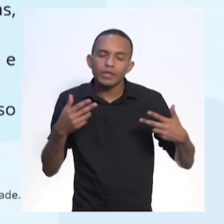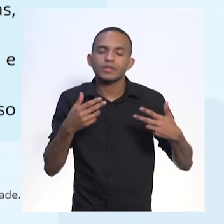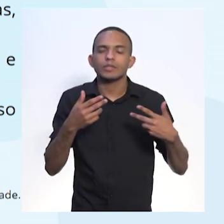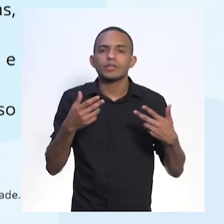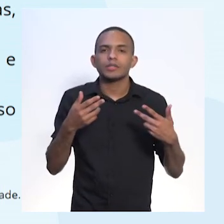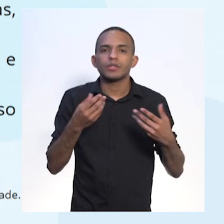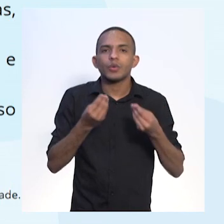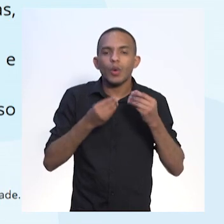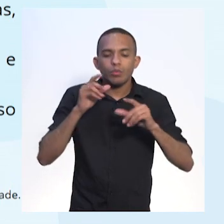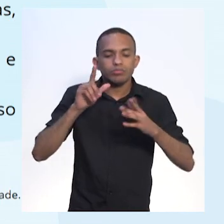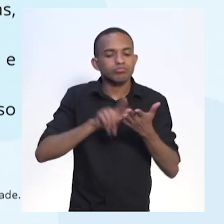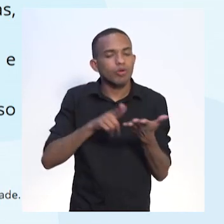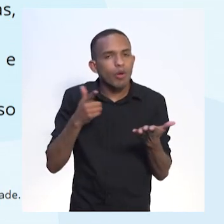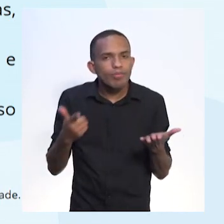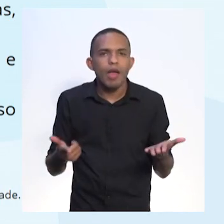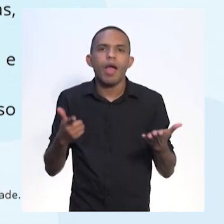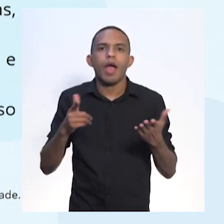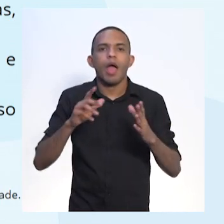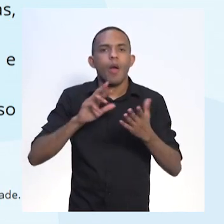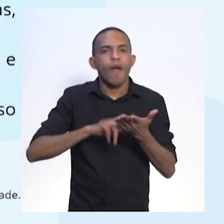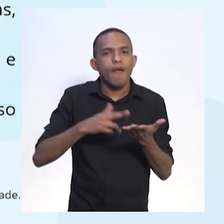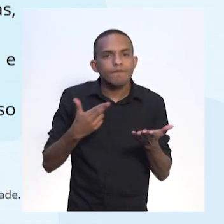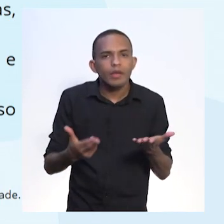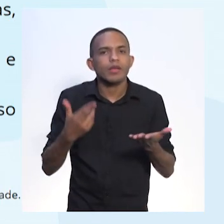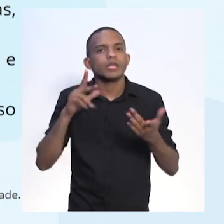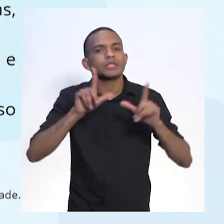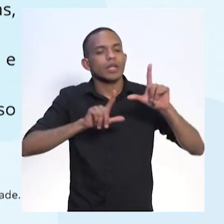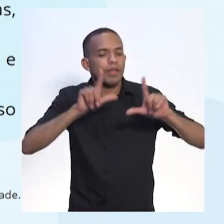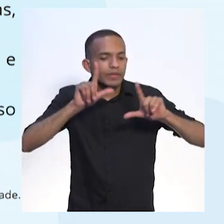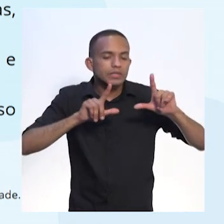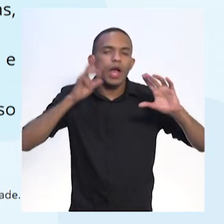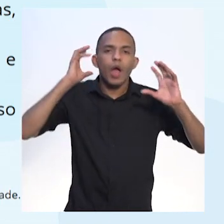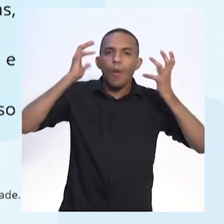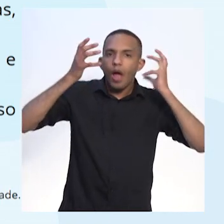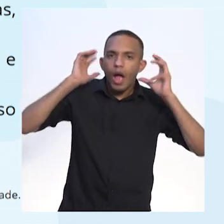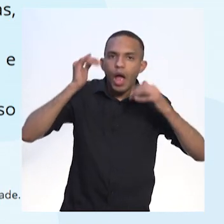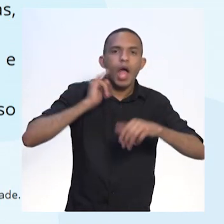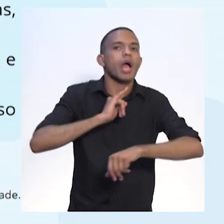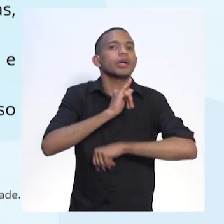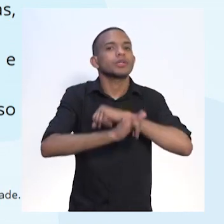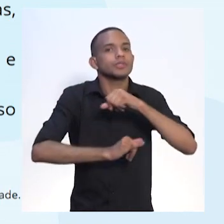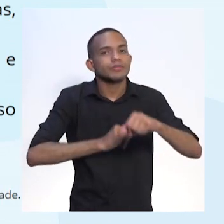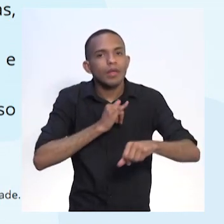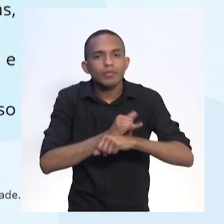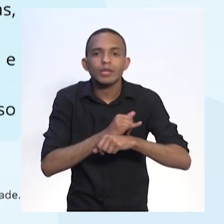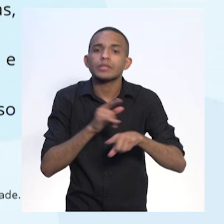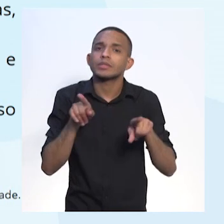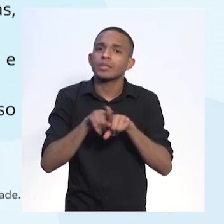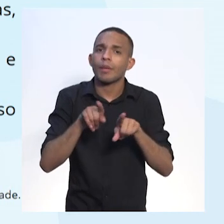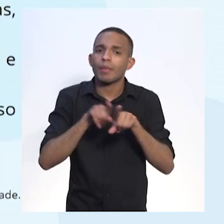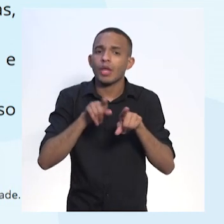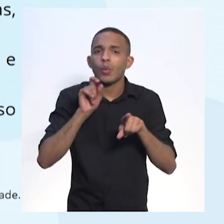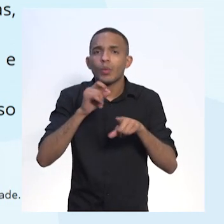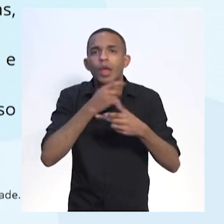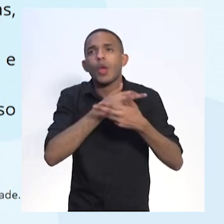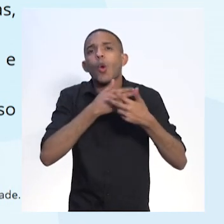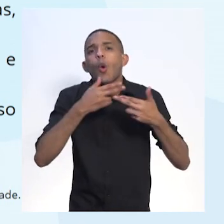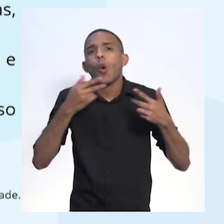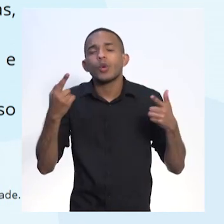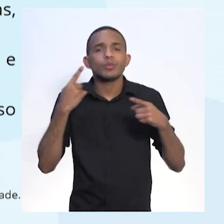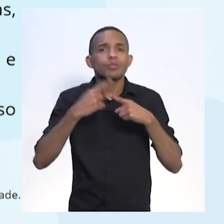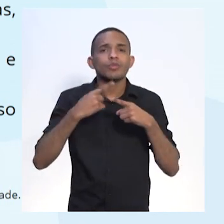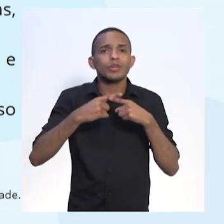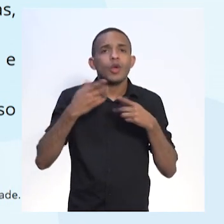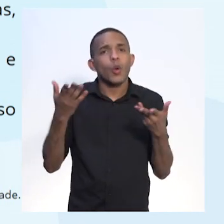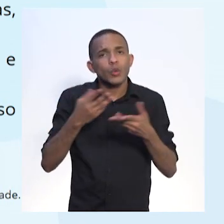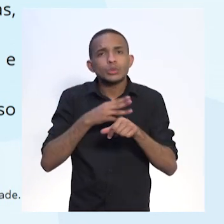ter aí notícias em jornais, revistas, televisão, rádio, internet. E eu coloquei até o entre outros, porque hoje em dia a gente usa